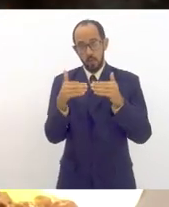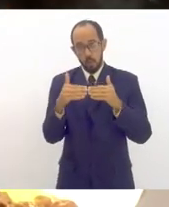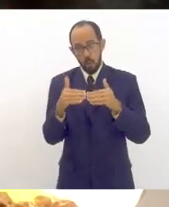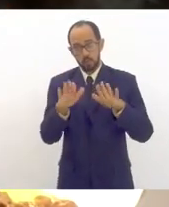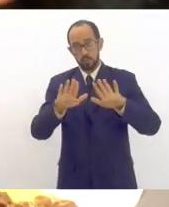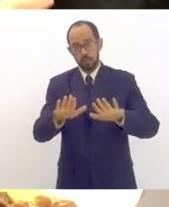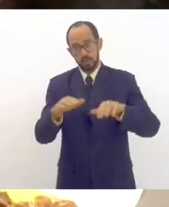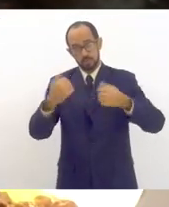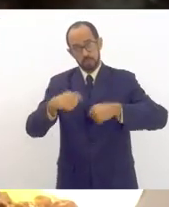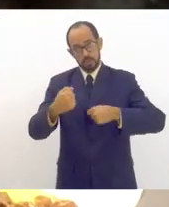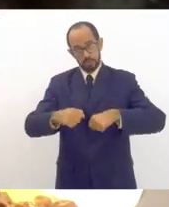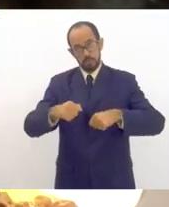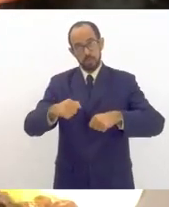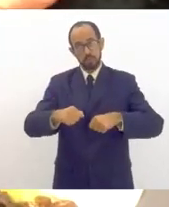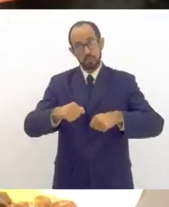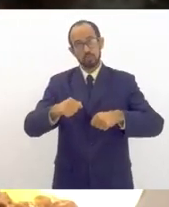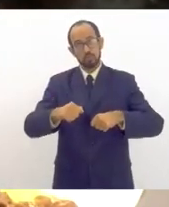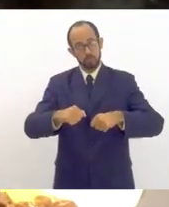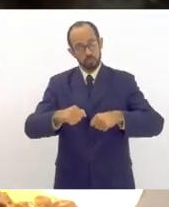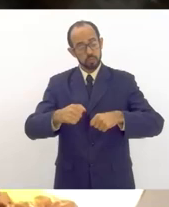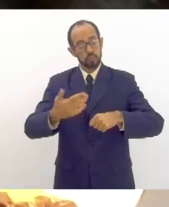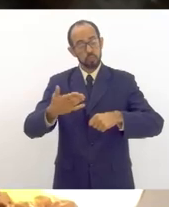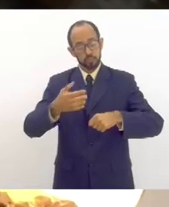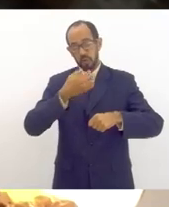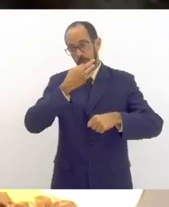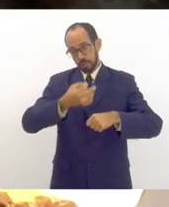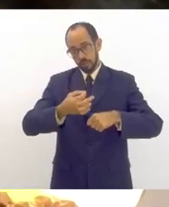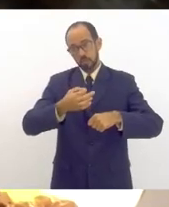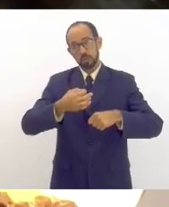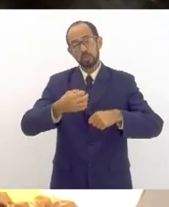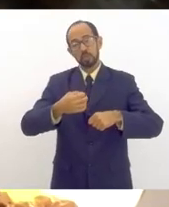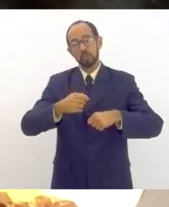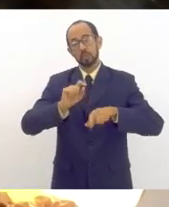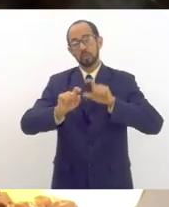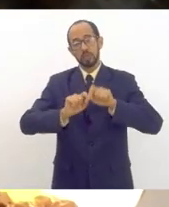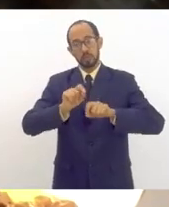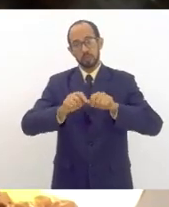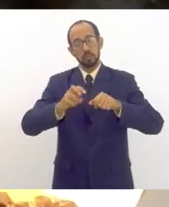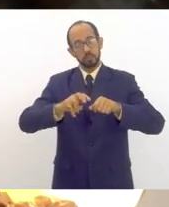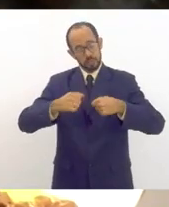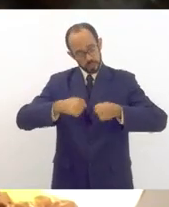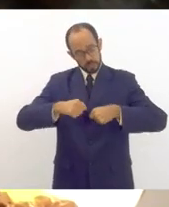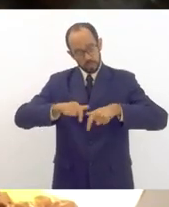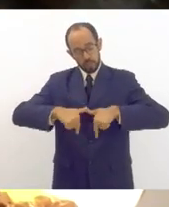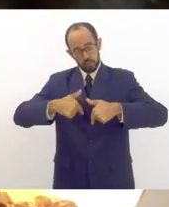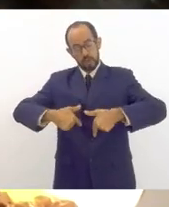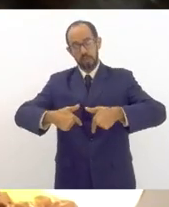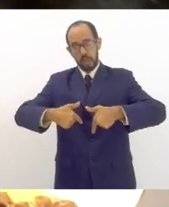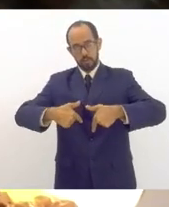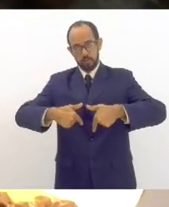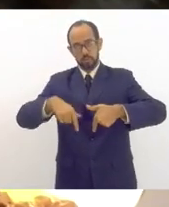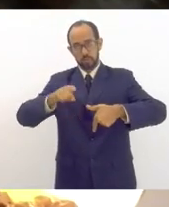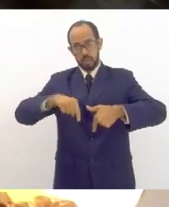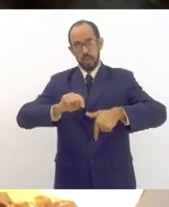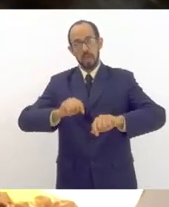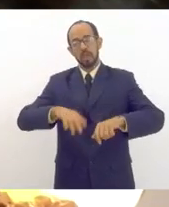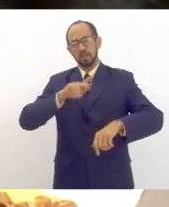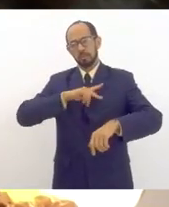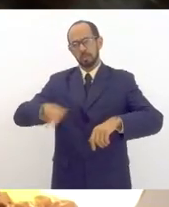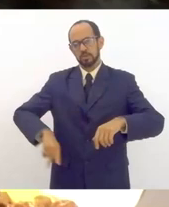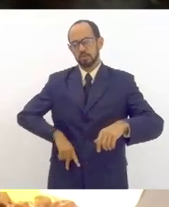ser definitivamente enfrentados, como bem colocou aqui, e que sejam enfrentados sob a presidência do nosso